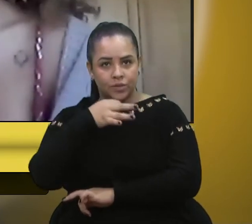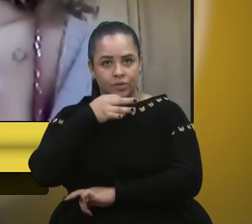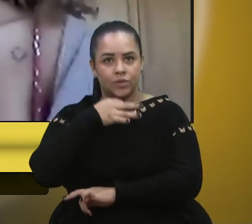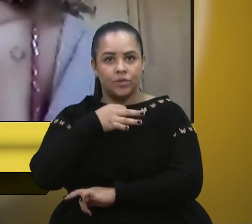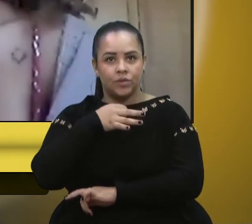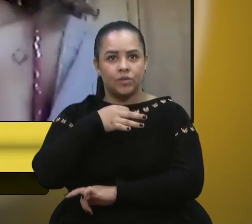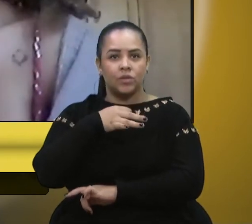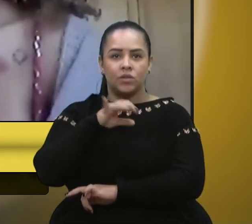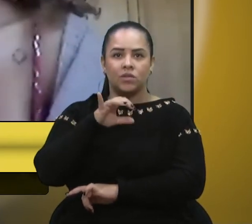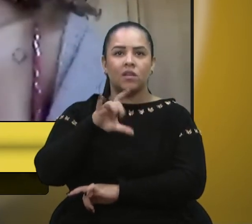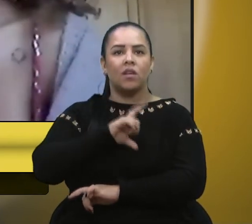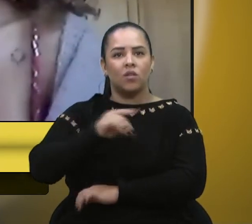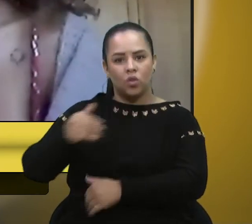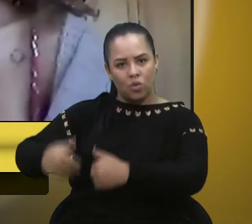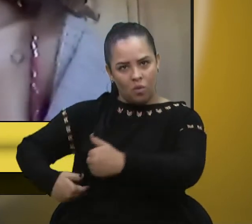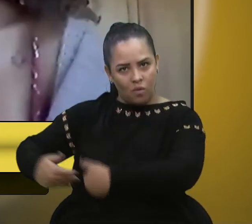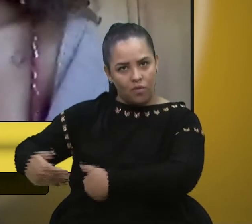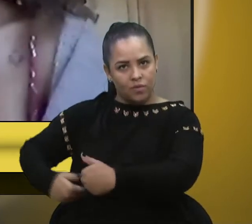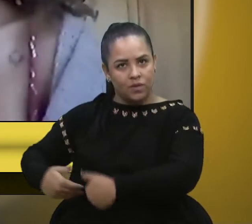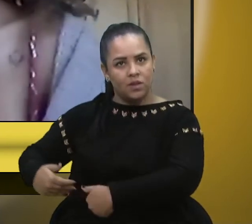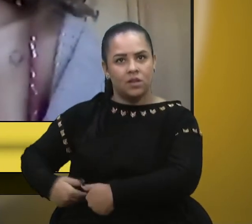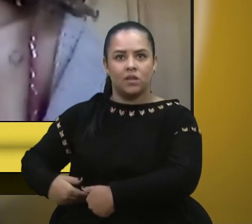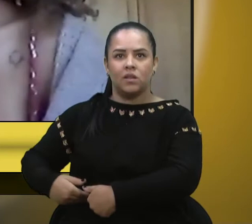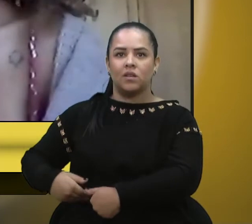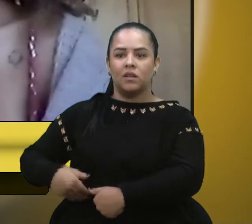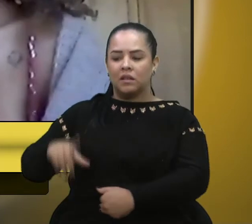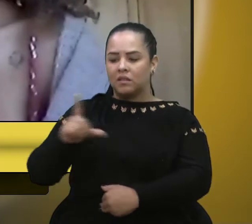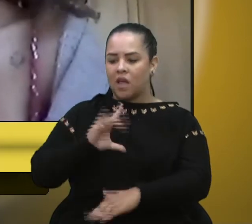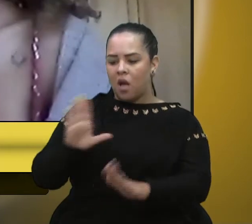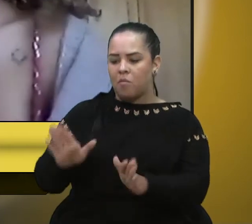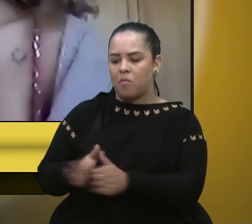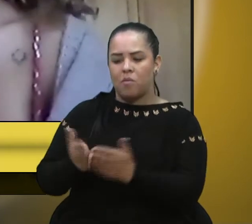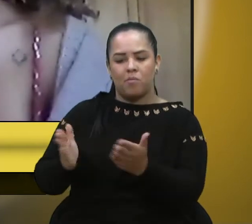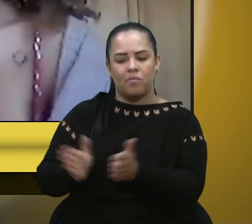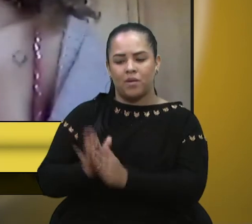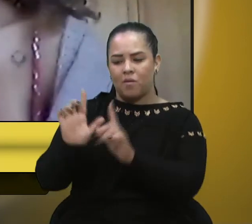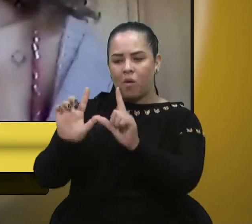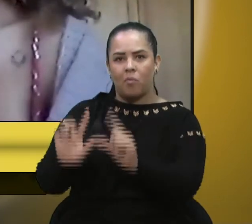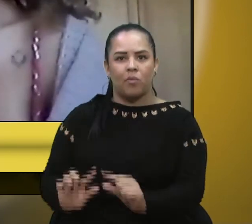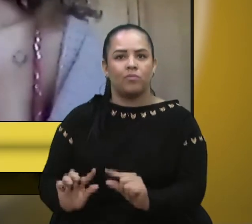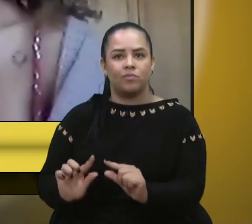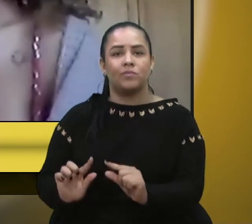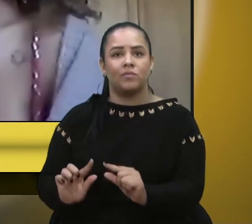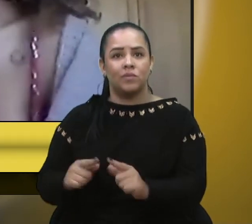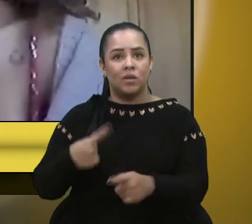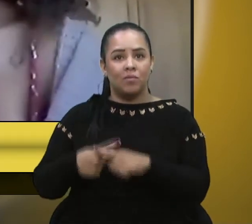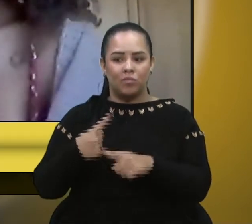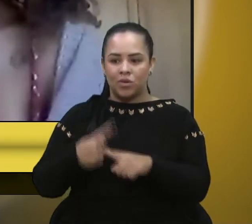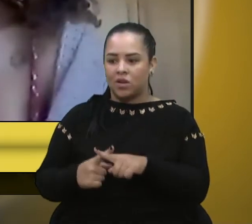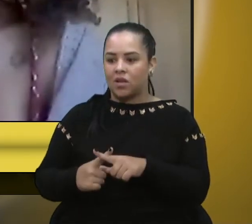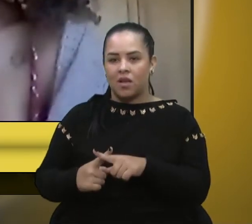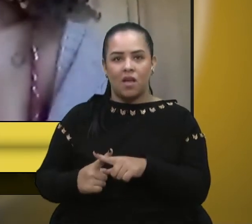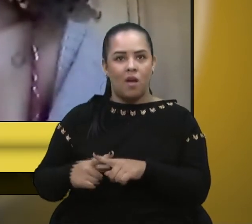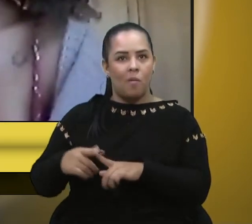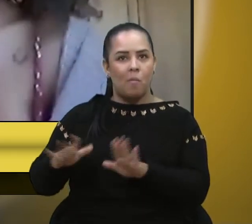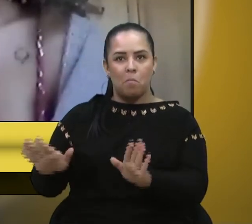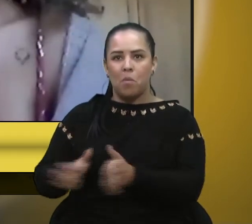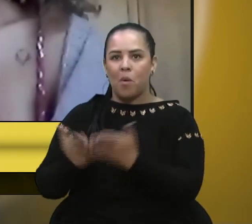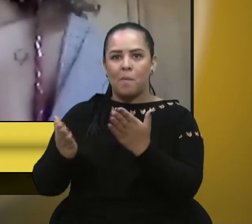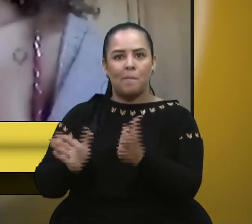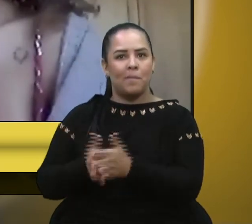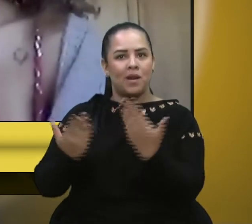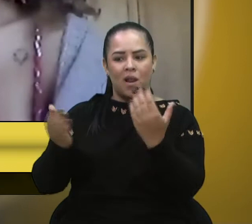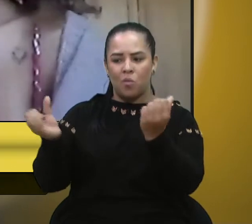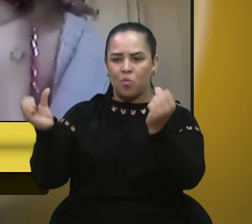Sul, sofrem com extrema vulnerabilidade social, pois estão em situação de extrema pobreza.